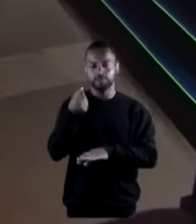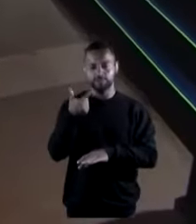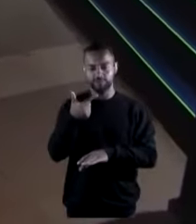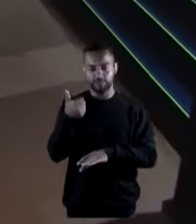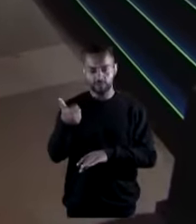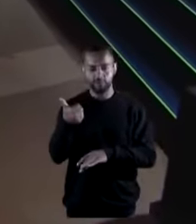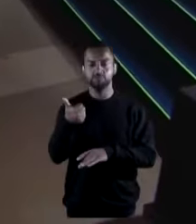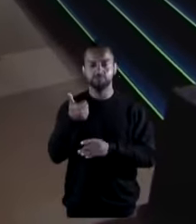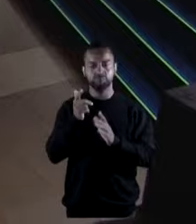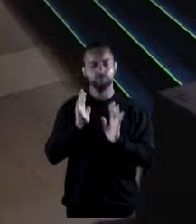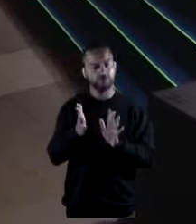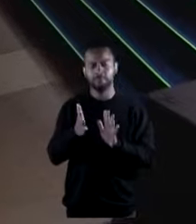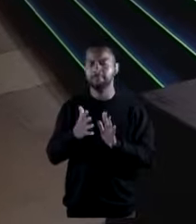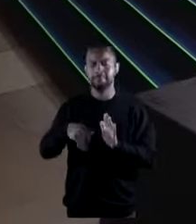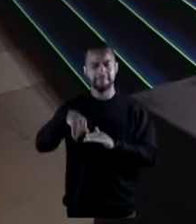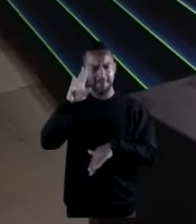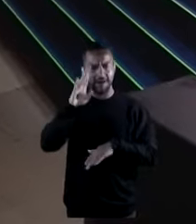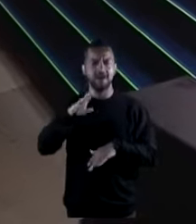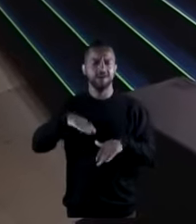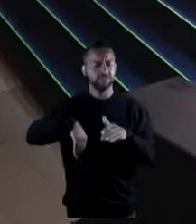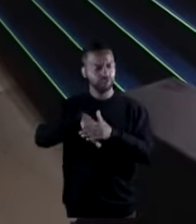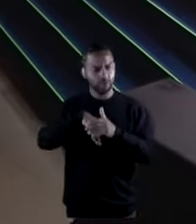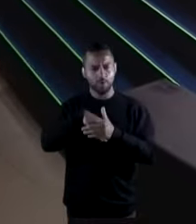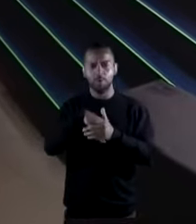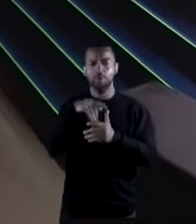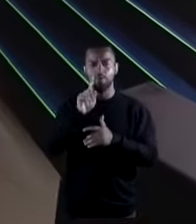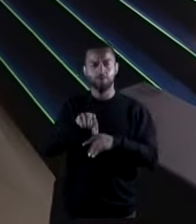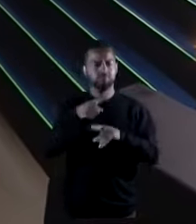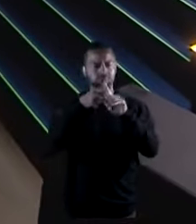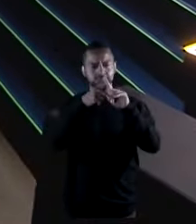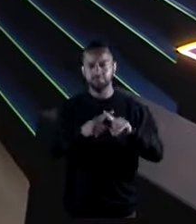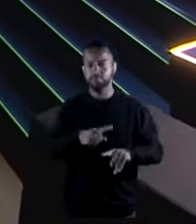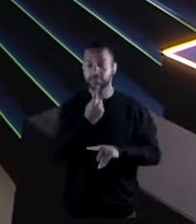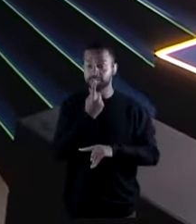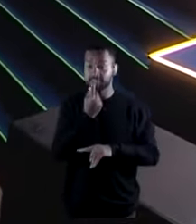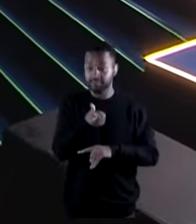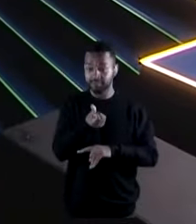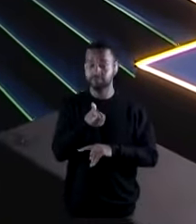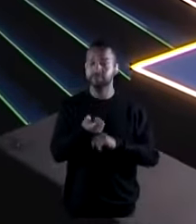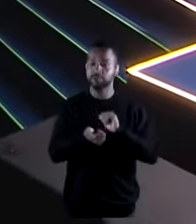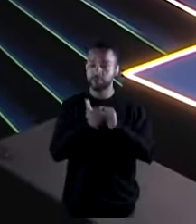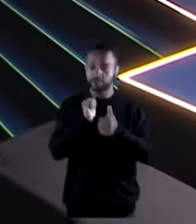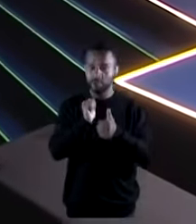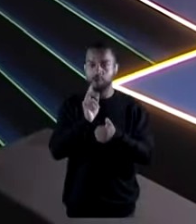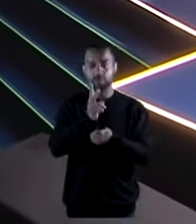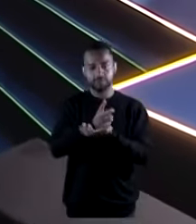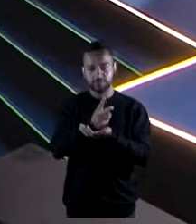nesse Paulistão, foi escalado em todos os 16 jogos, merecido, Veloso.